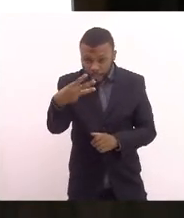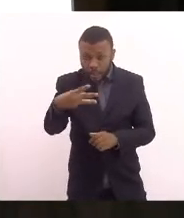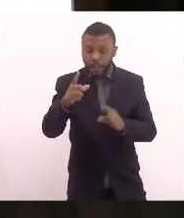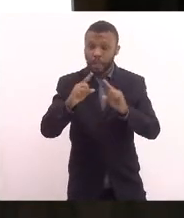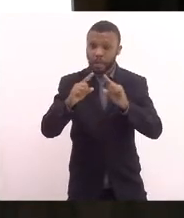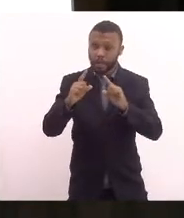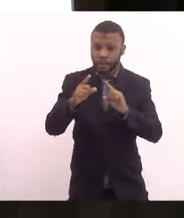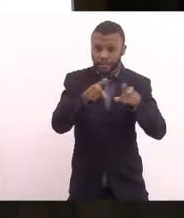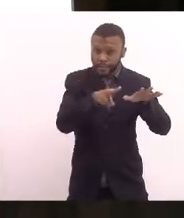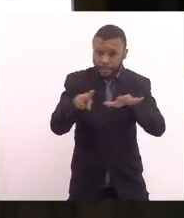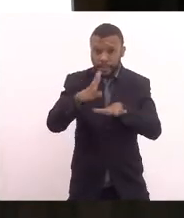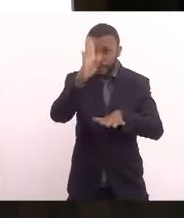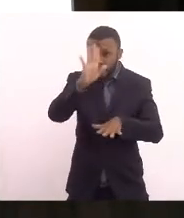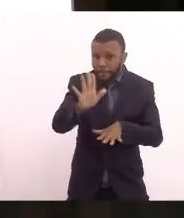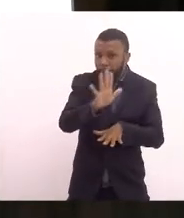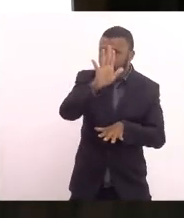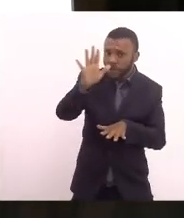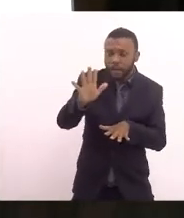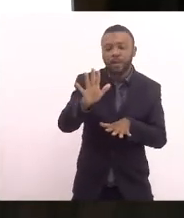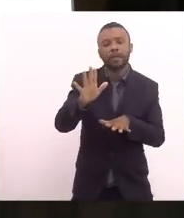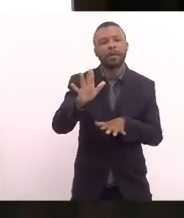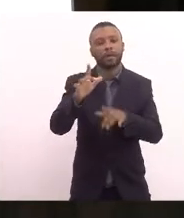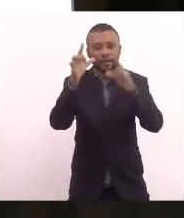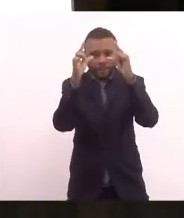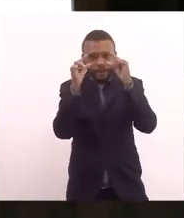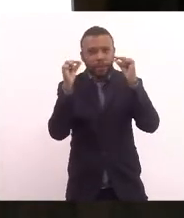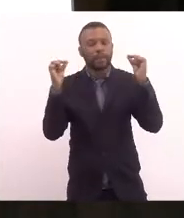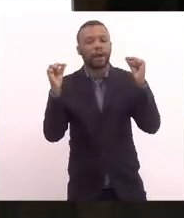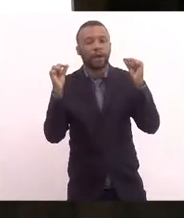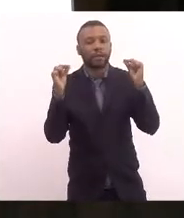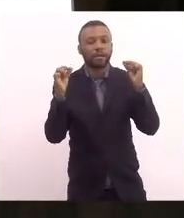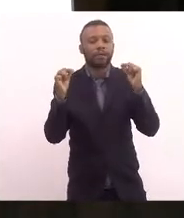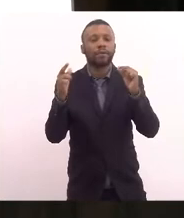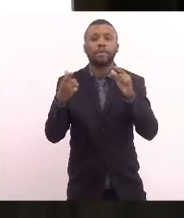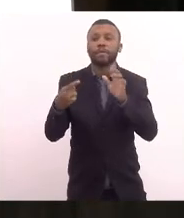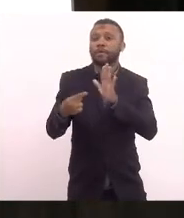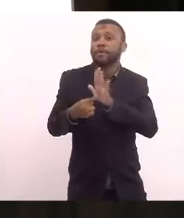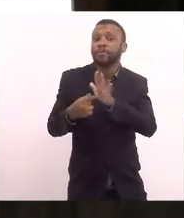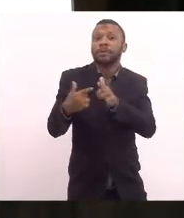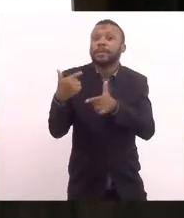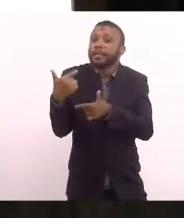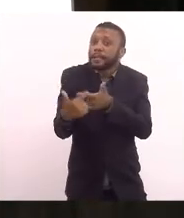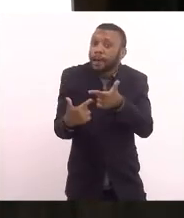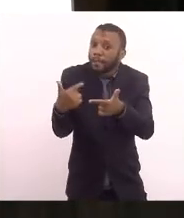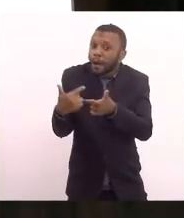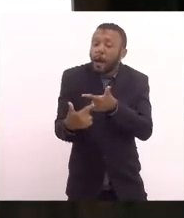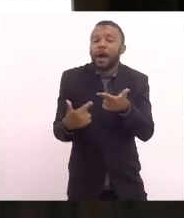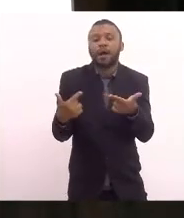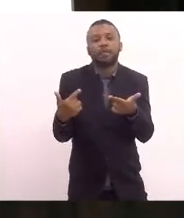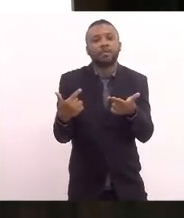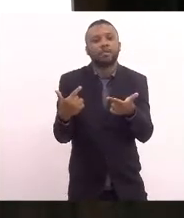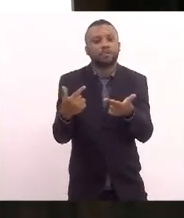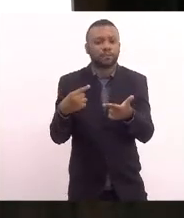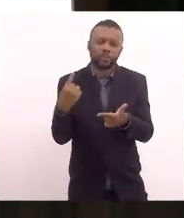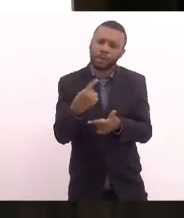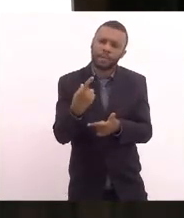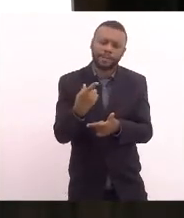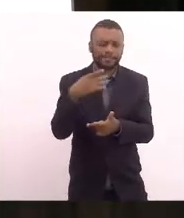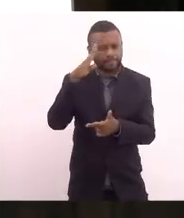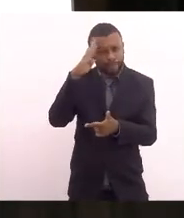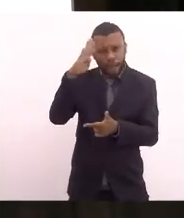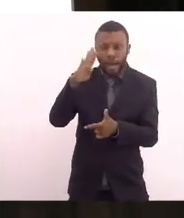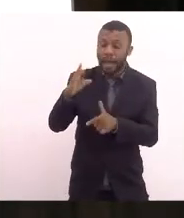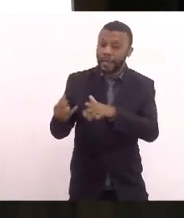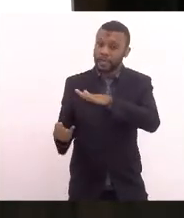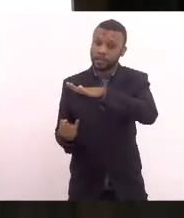83ª Semana Brasileira de Enfermagem, fruto desse trabalho da ABEM Nacional, da nossa maior